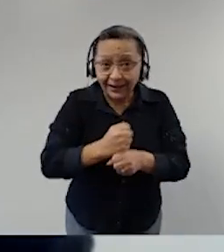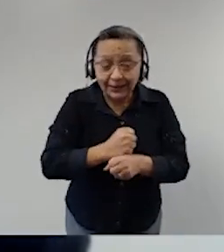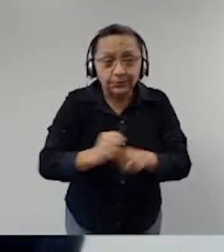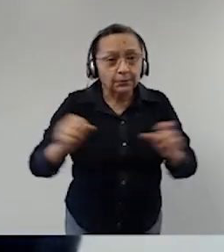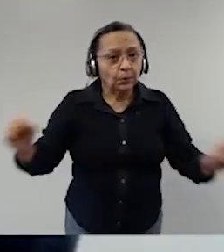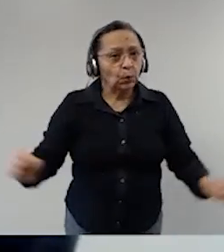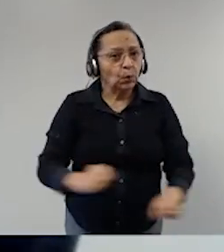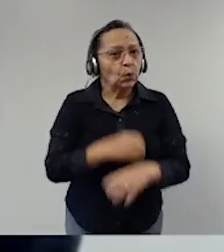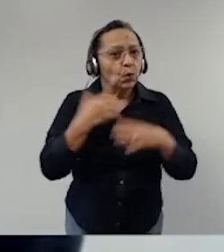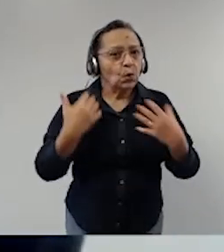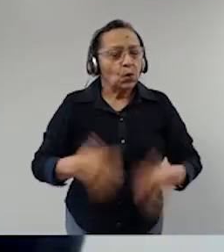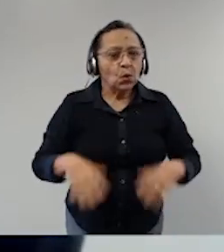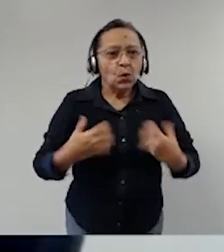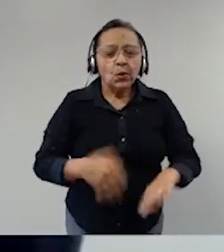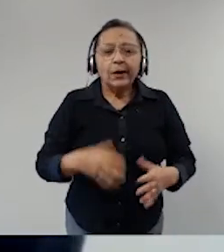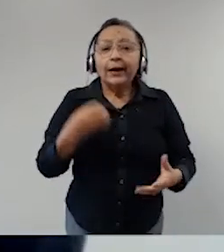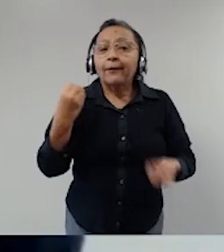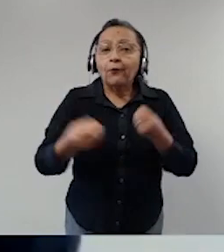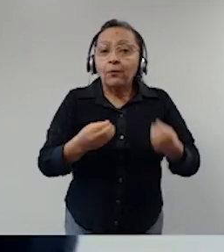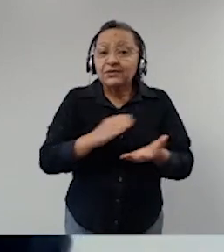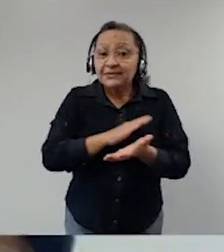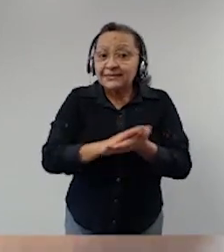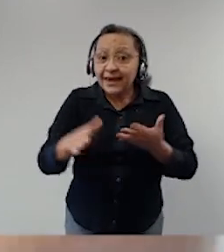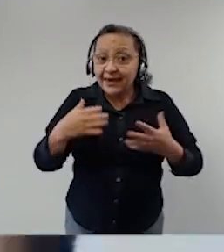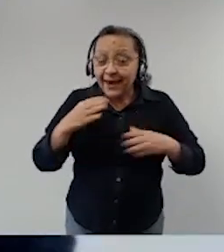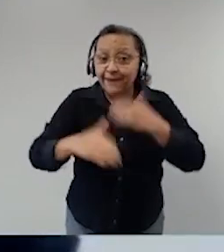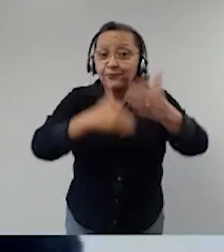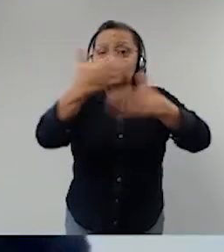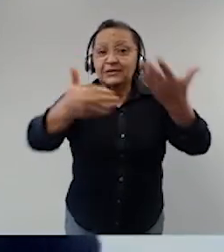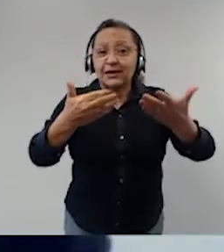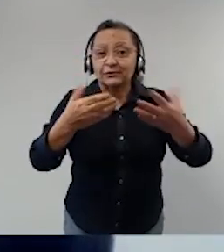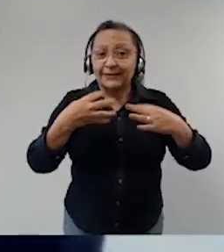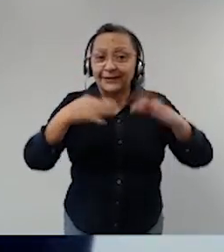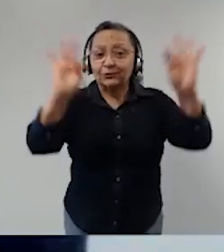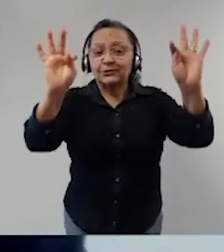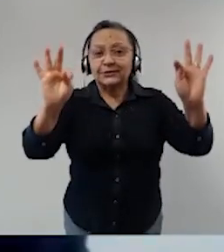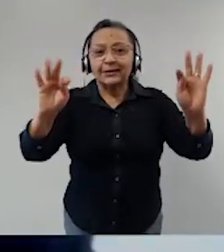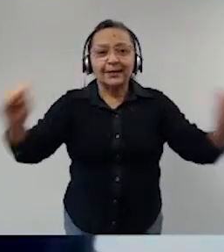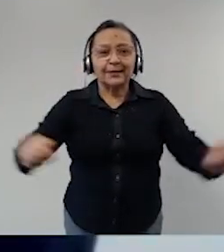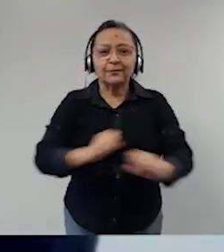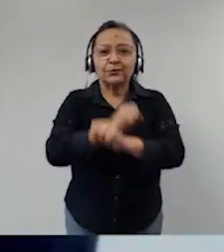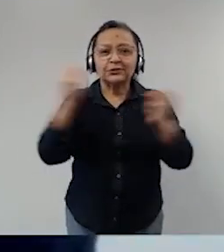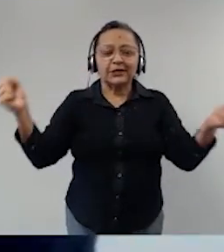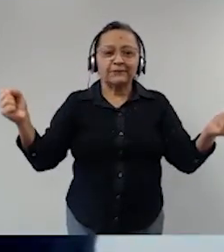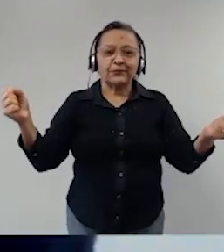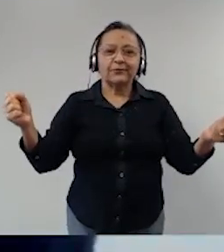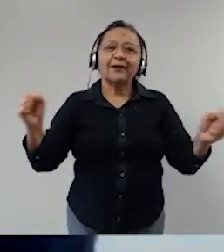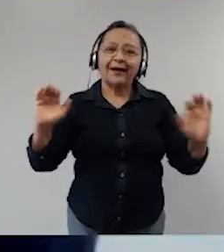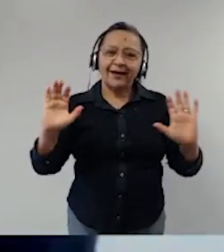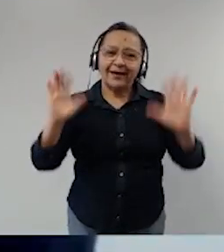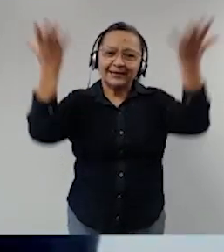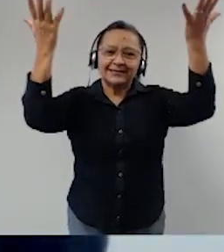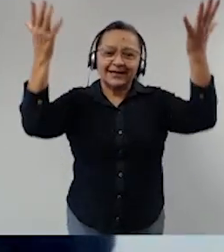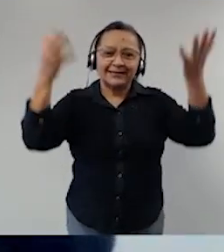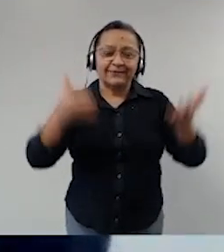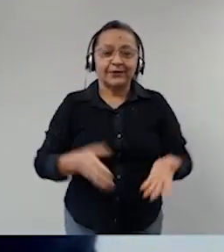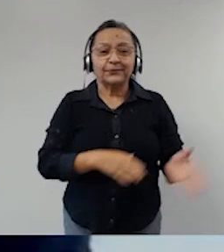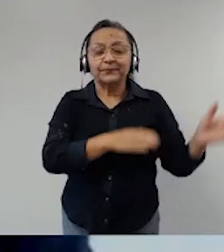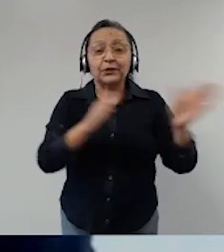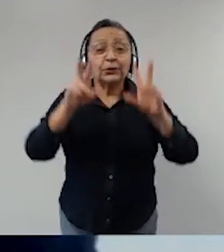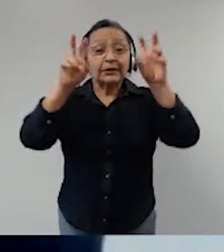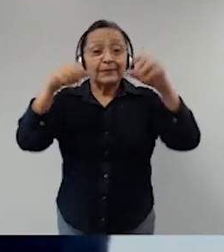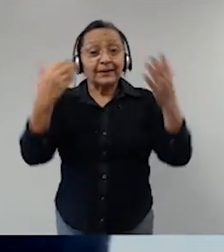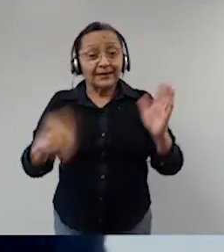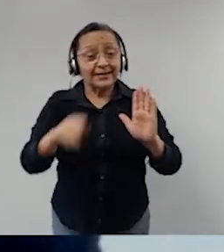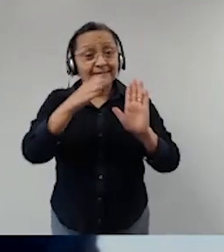inscritos nessa magnitude se não fosse essa evolução. E o tema desse painel é dos mais importantes atualmente, uma vez que nós